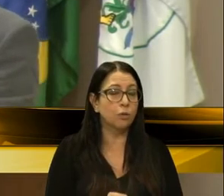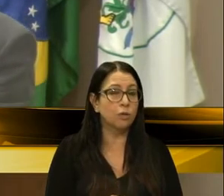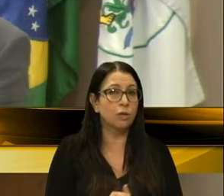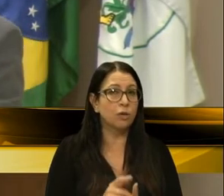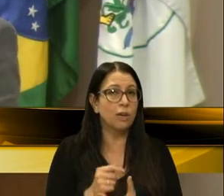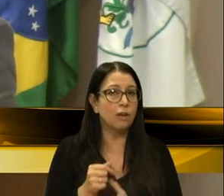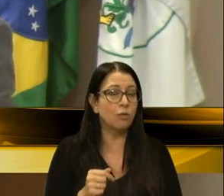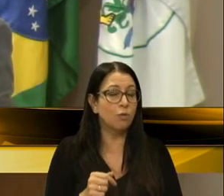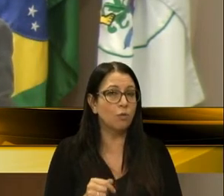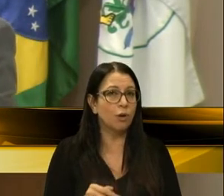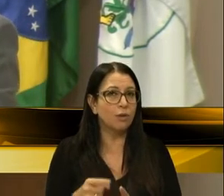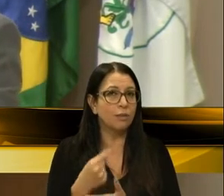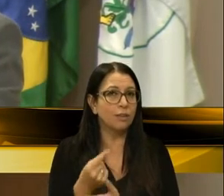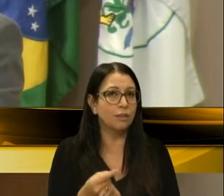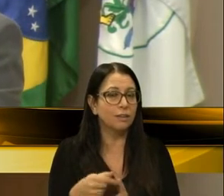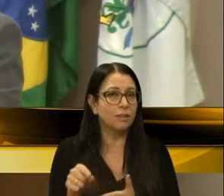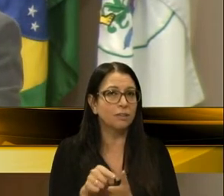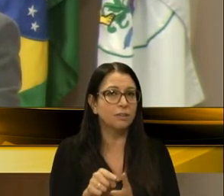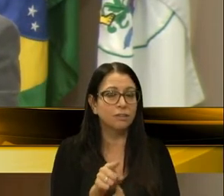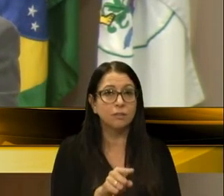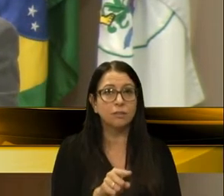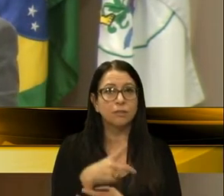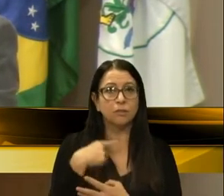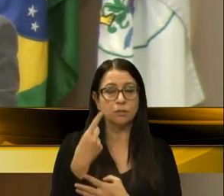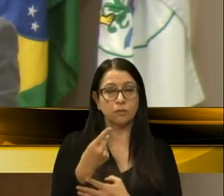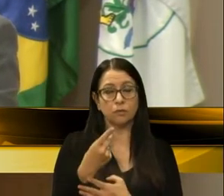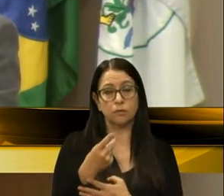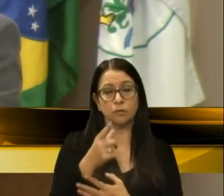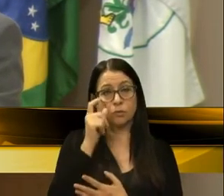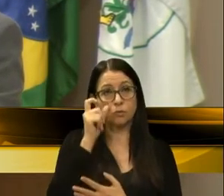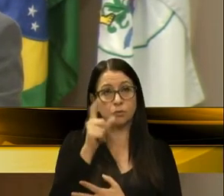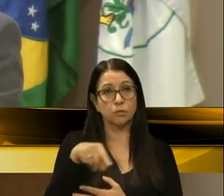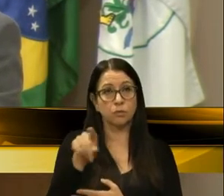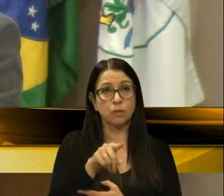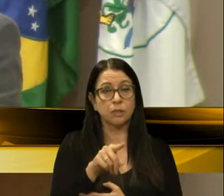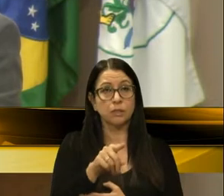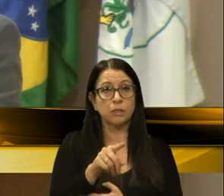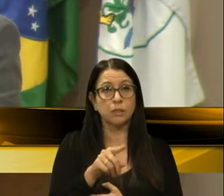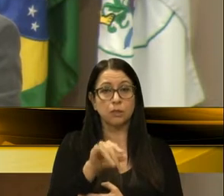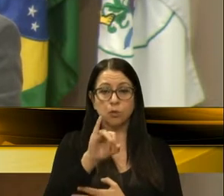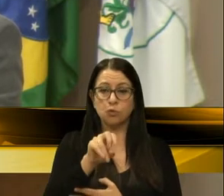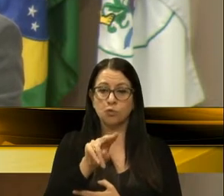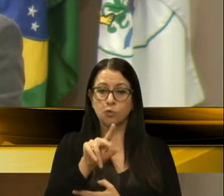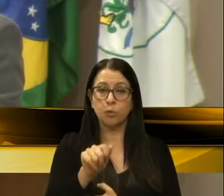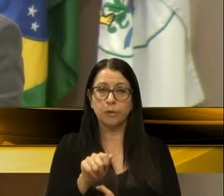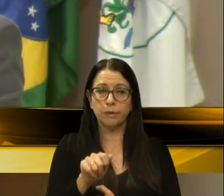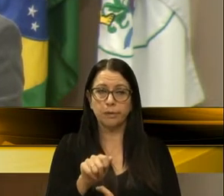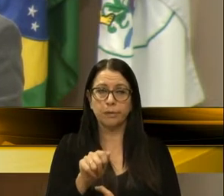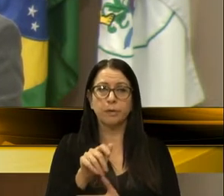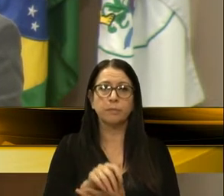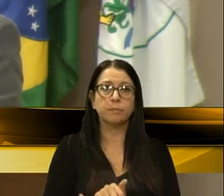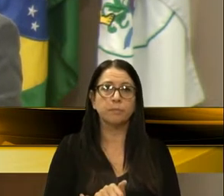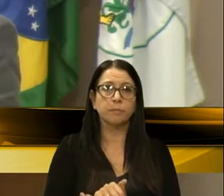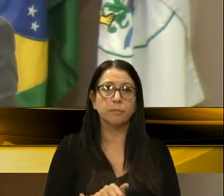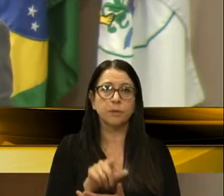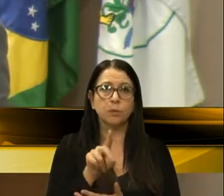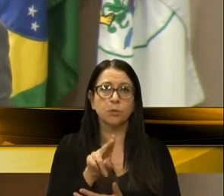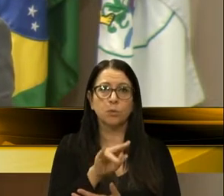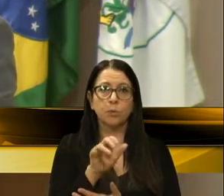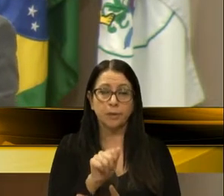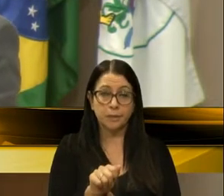a mais um comentário? Esse aqui eu achei interessante. Ó. Júlia Luísa